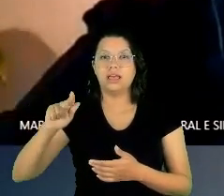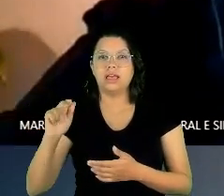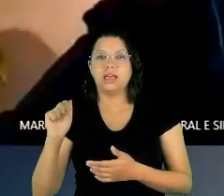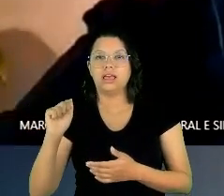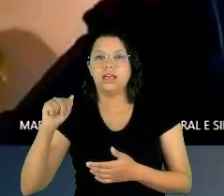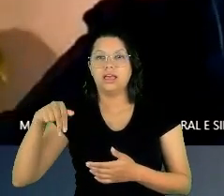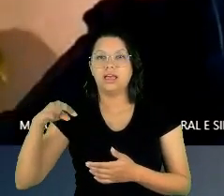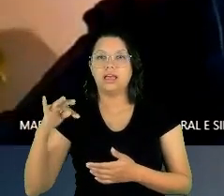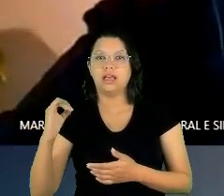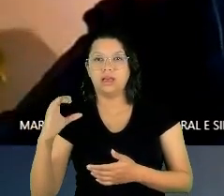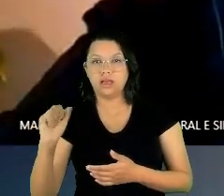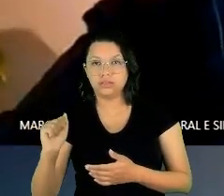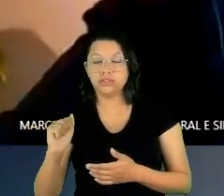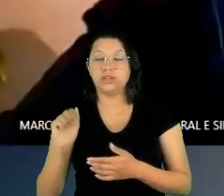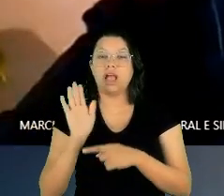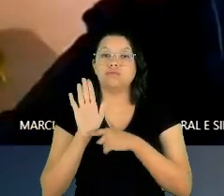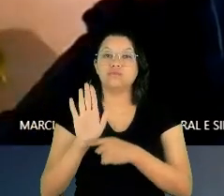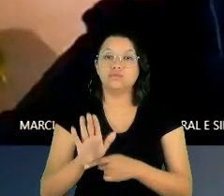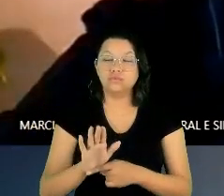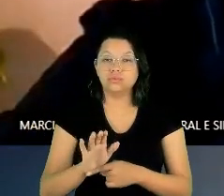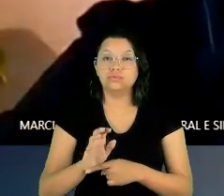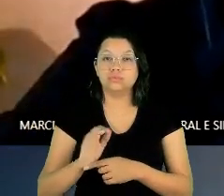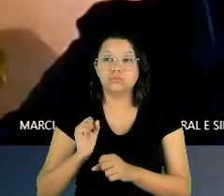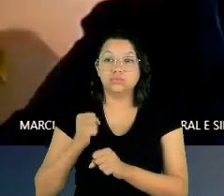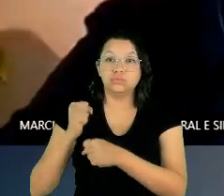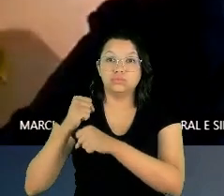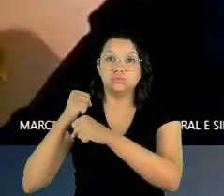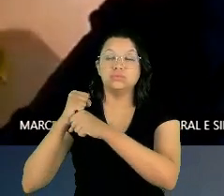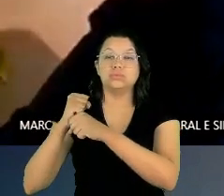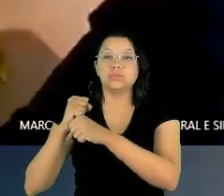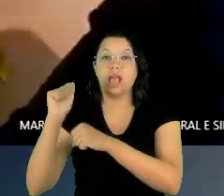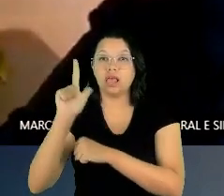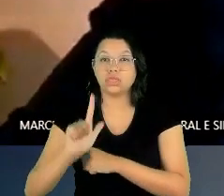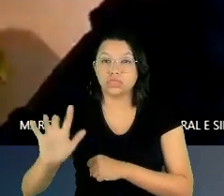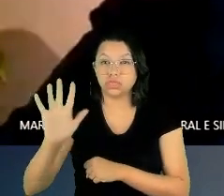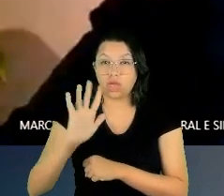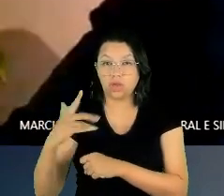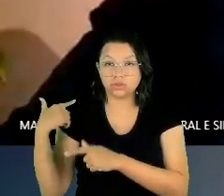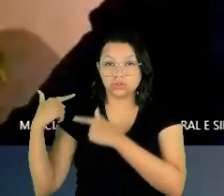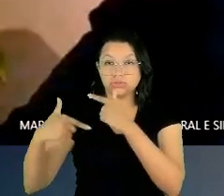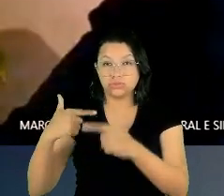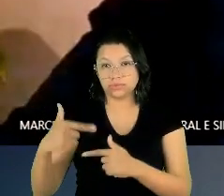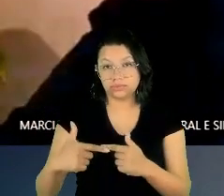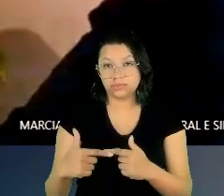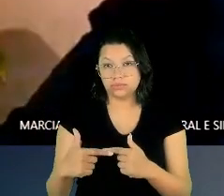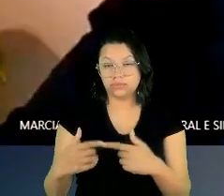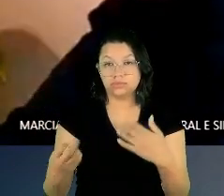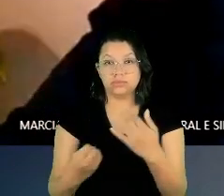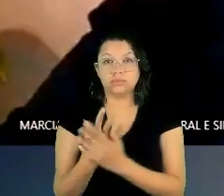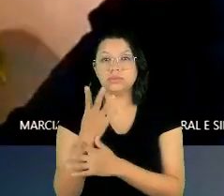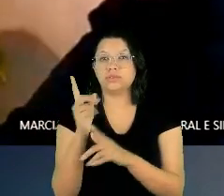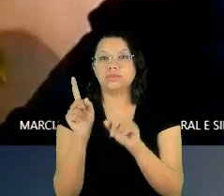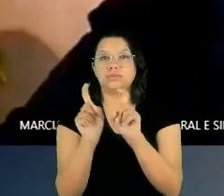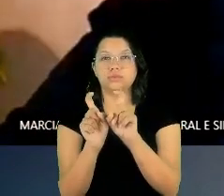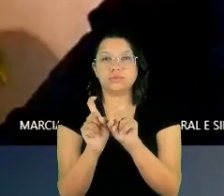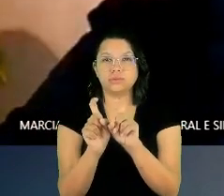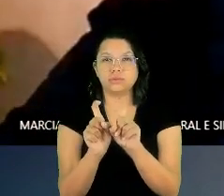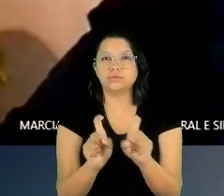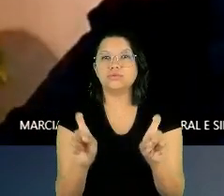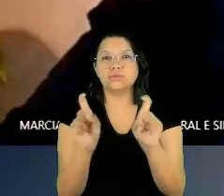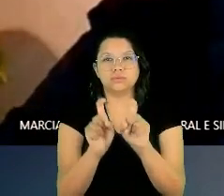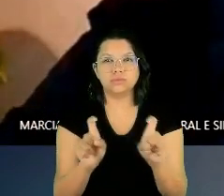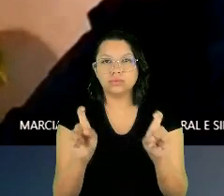ele ajudou o desenvolvimento da lógica, da lógica clássica, né, que é essa lógica que deu origem à teoria